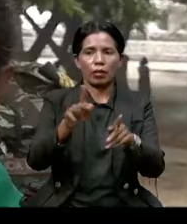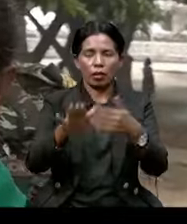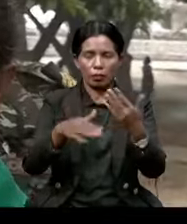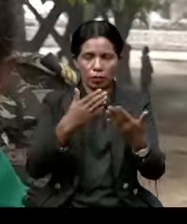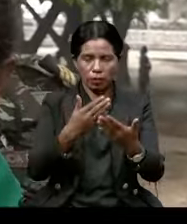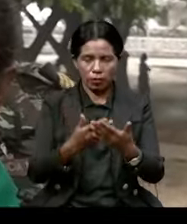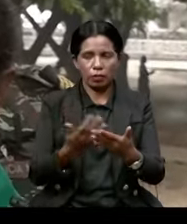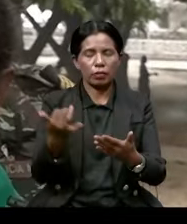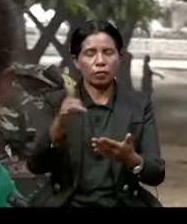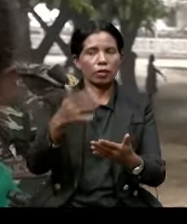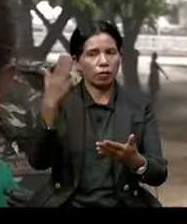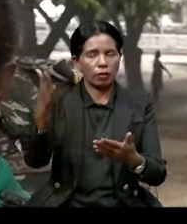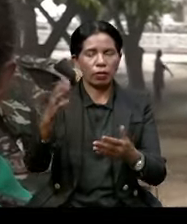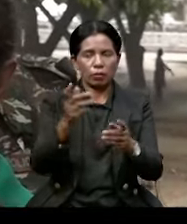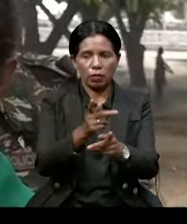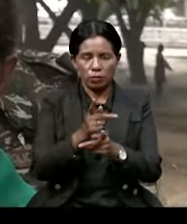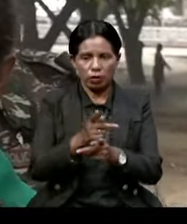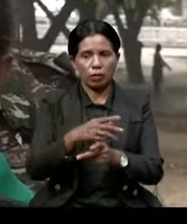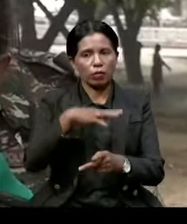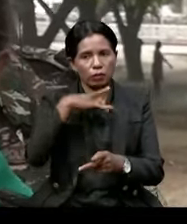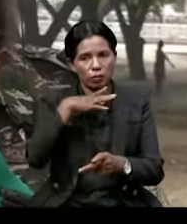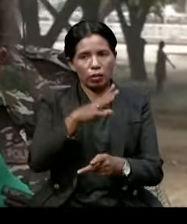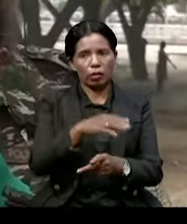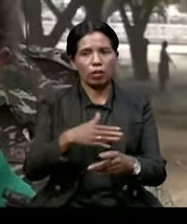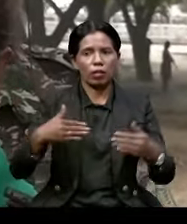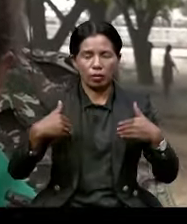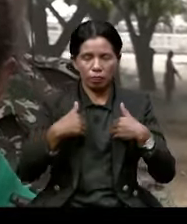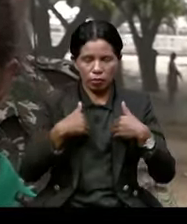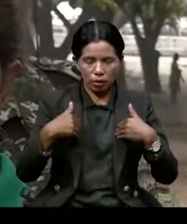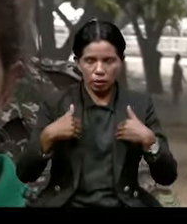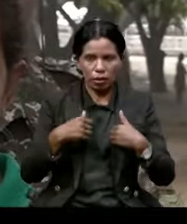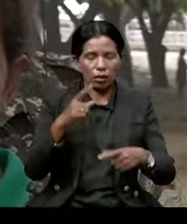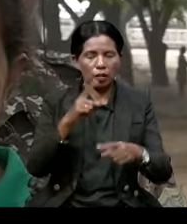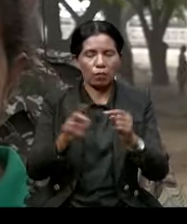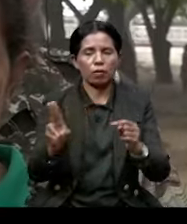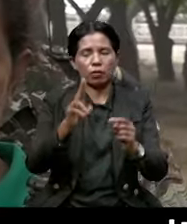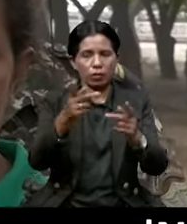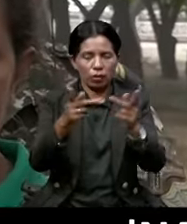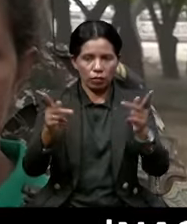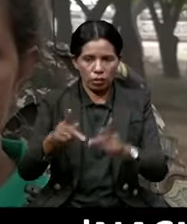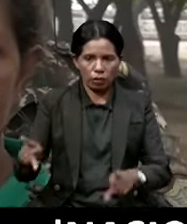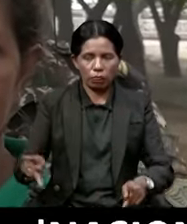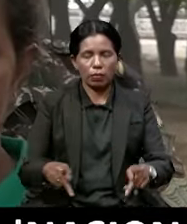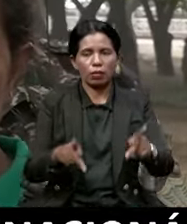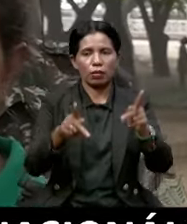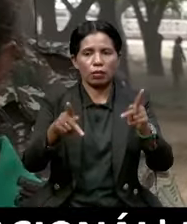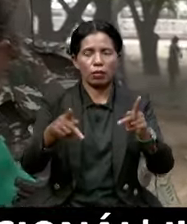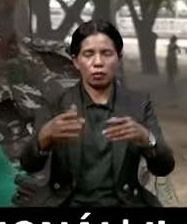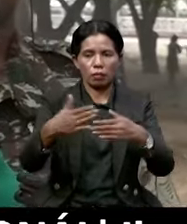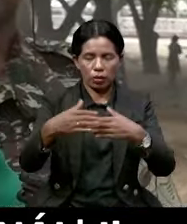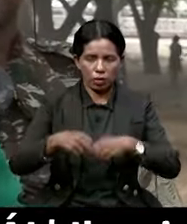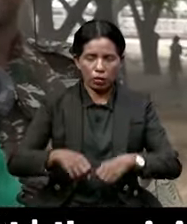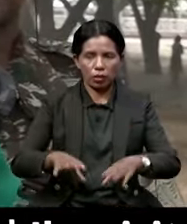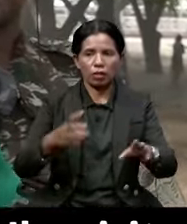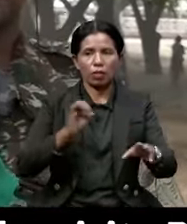comunidade de Sirena, para tu ver, cuidar do lixo, animal, não temos lá, ele ocupa o espaço Tassibun Sira. Não